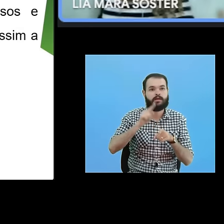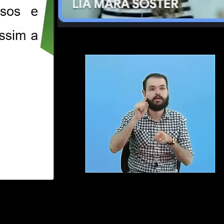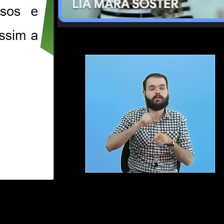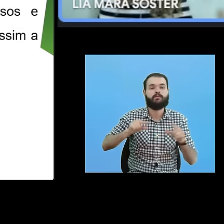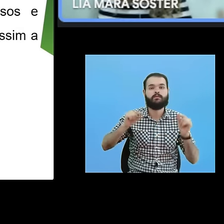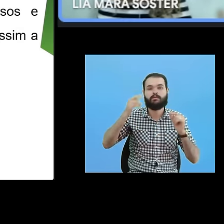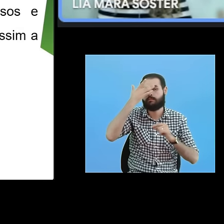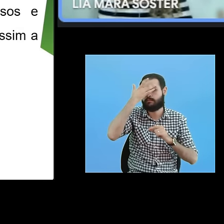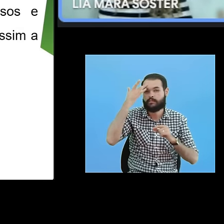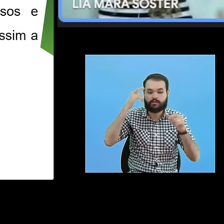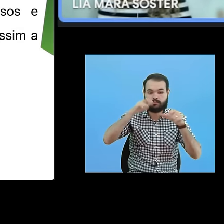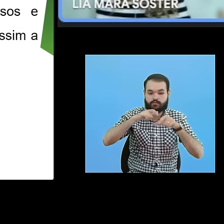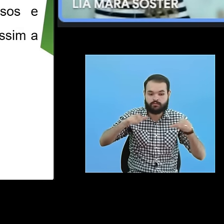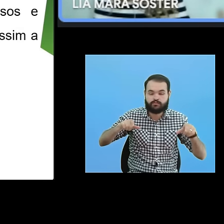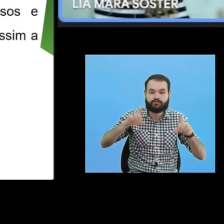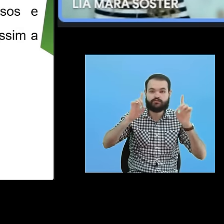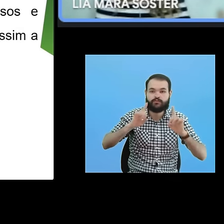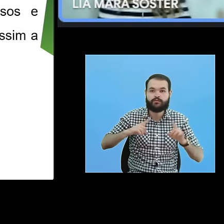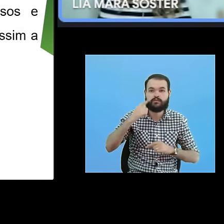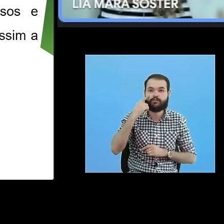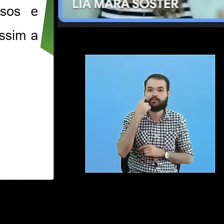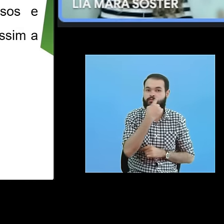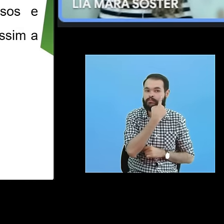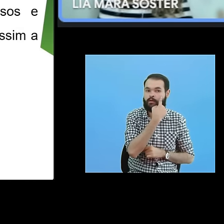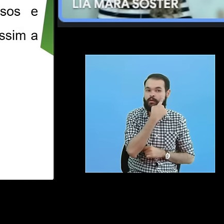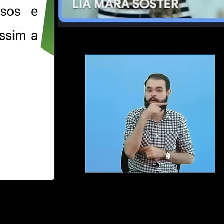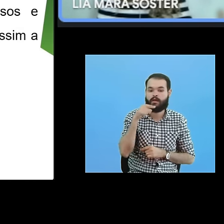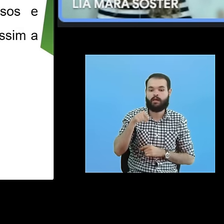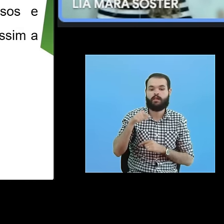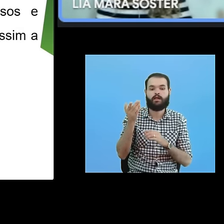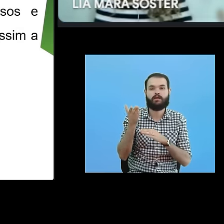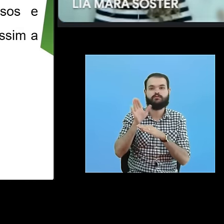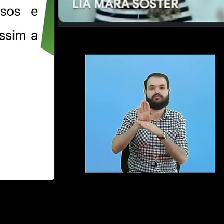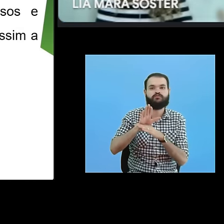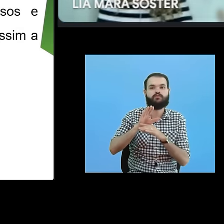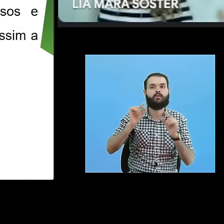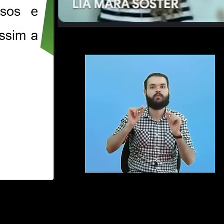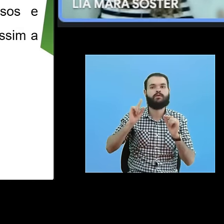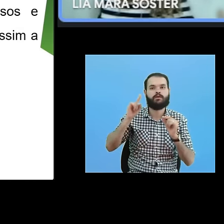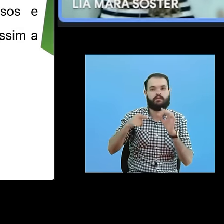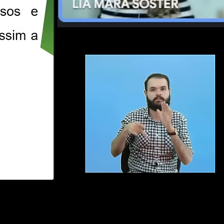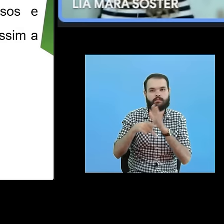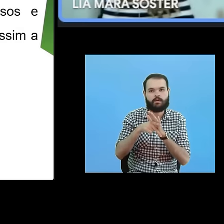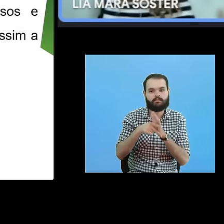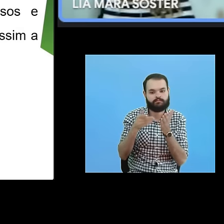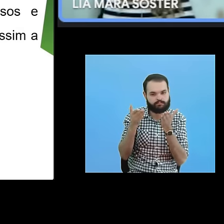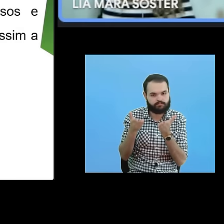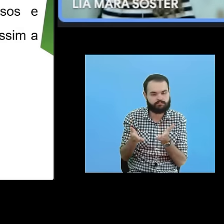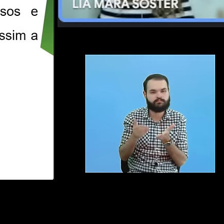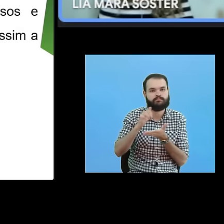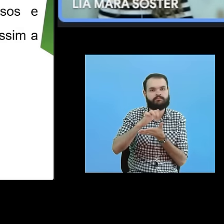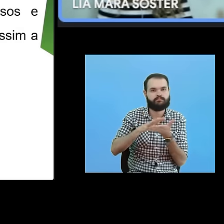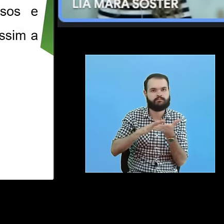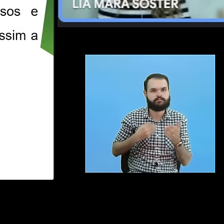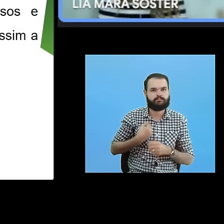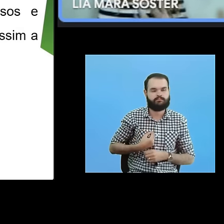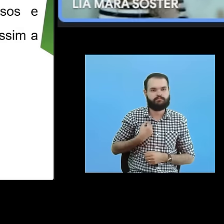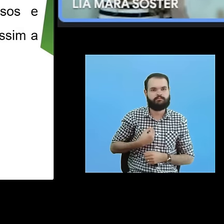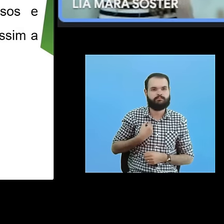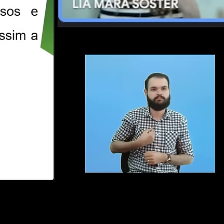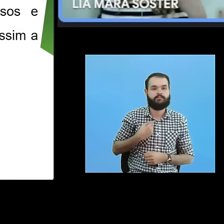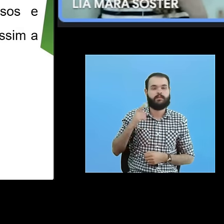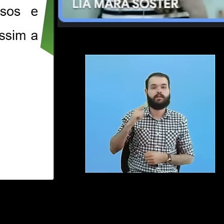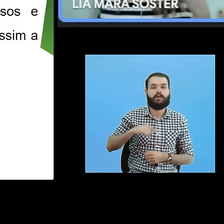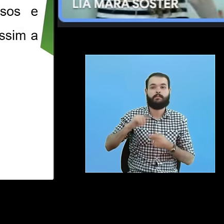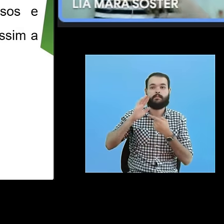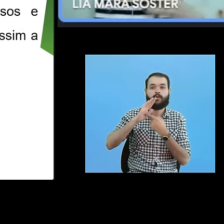com deficiência visual. Então, uma das contribuições dela, inclusive como autora e escritora desta obra, né, Atividade de Vida Autônoma, é mostrar